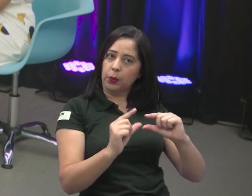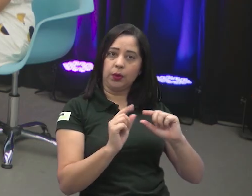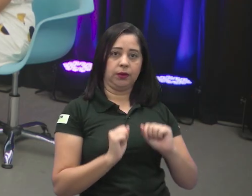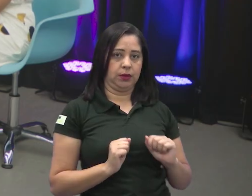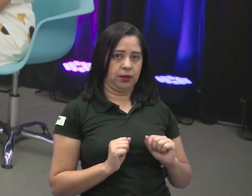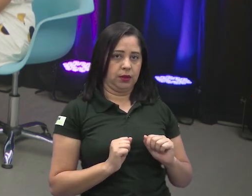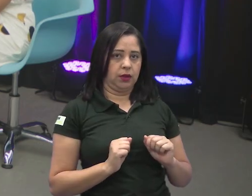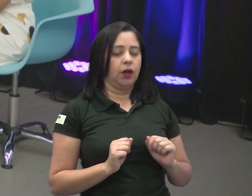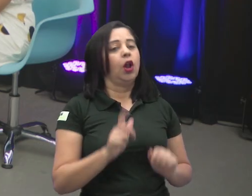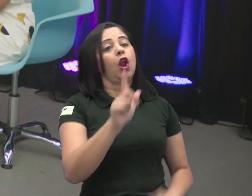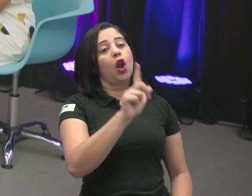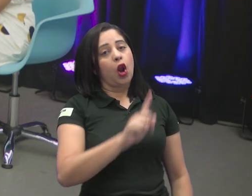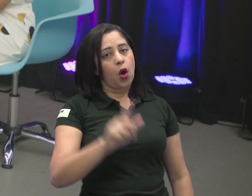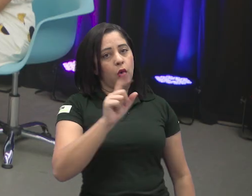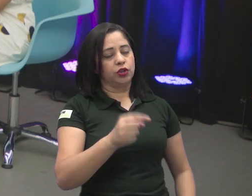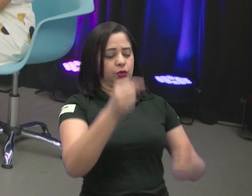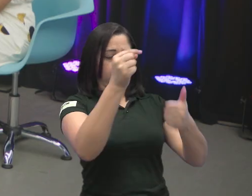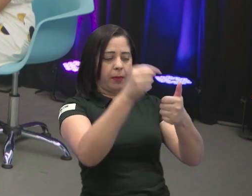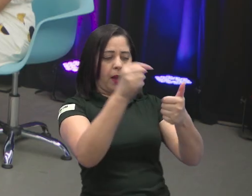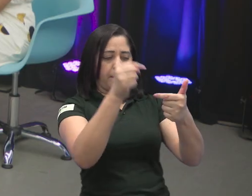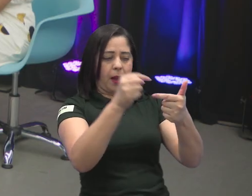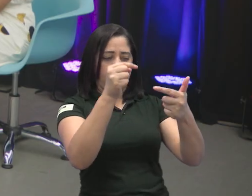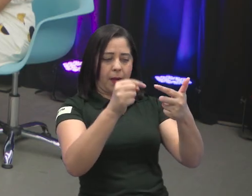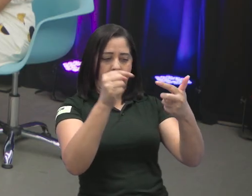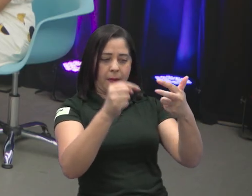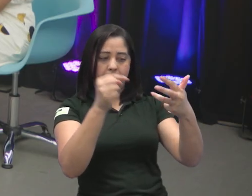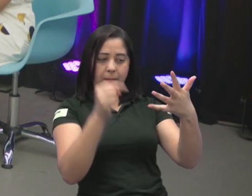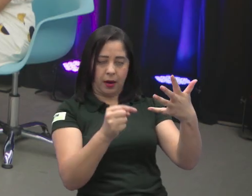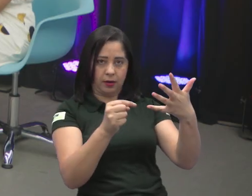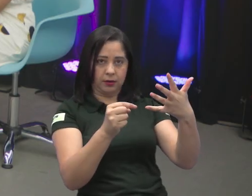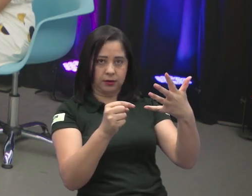alimentação também. Claro, cada um desses fatores tem seu